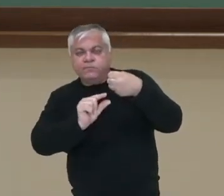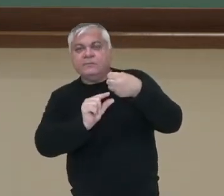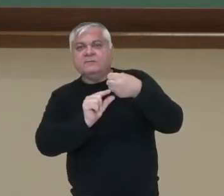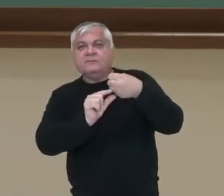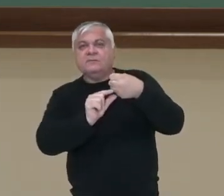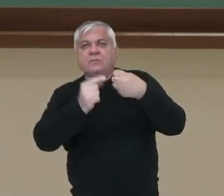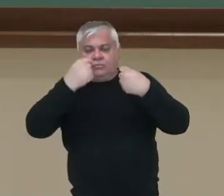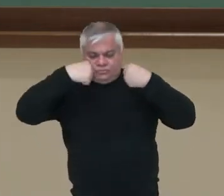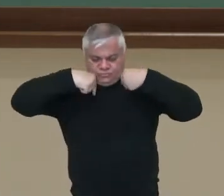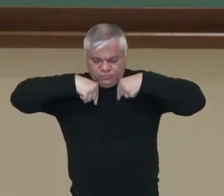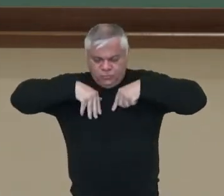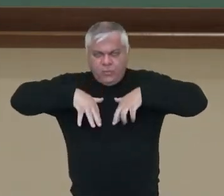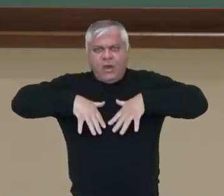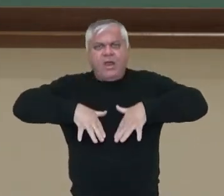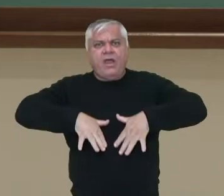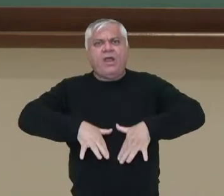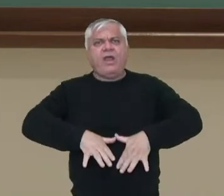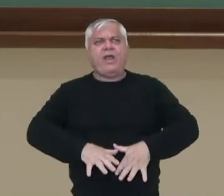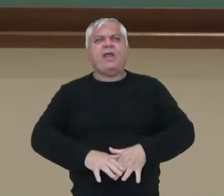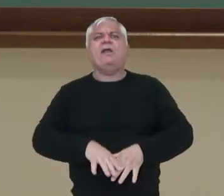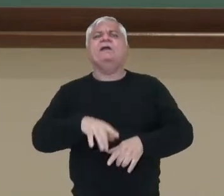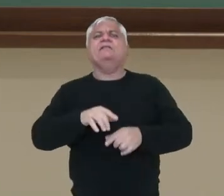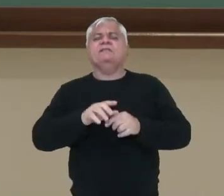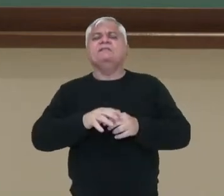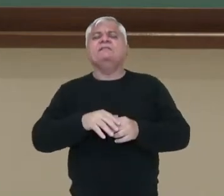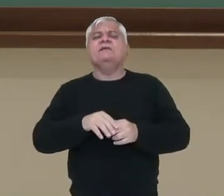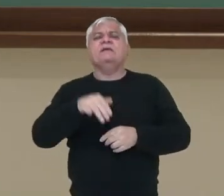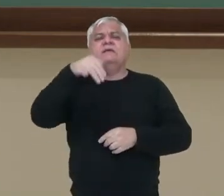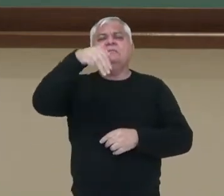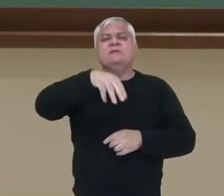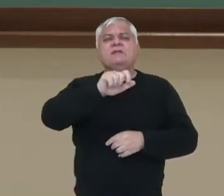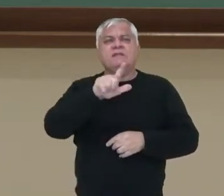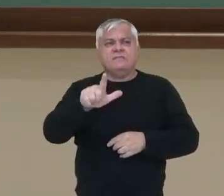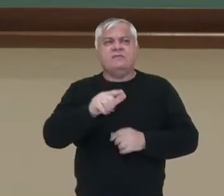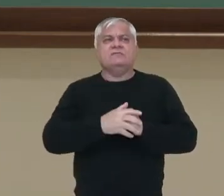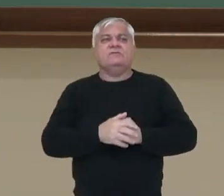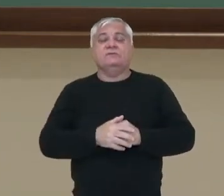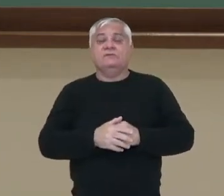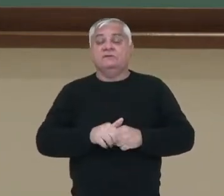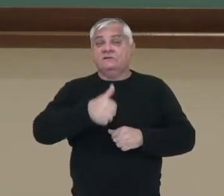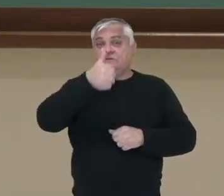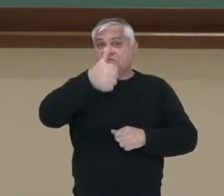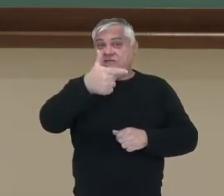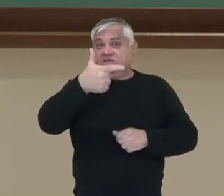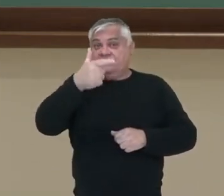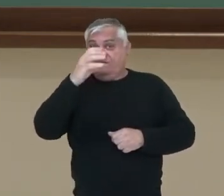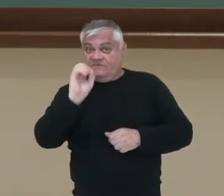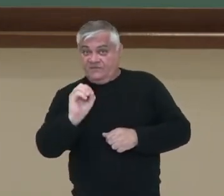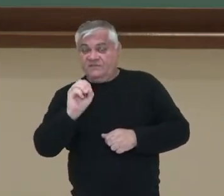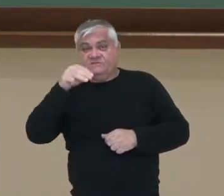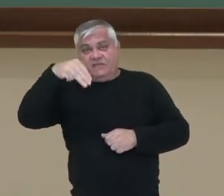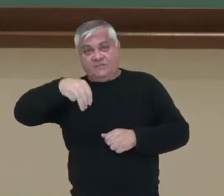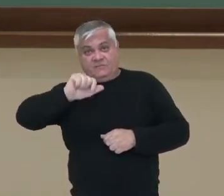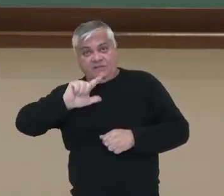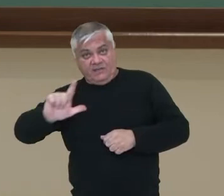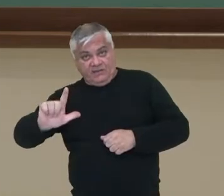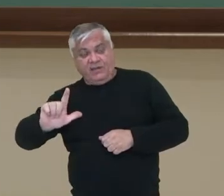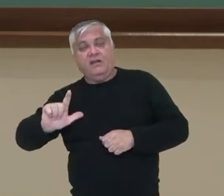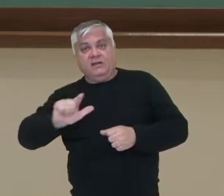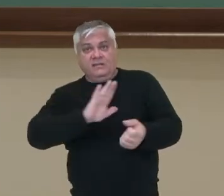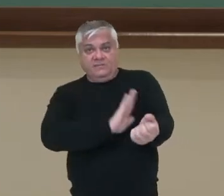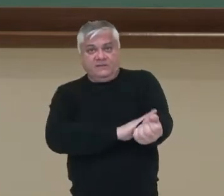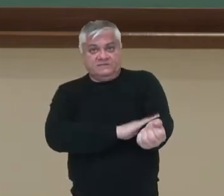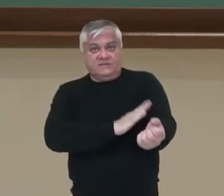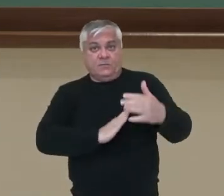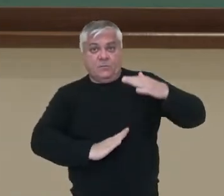o corpo todo, ela é medida em milímetros de mercúrio. Então são 120 milímetros de mercúrio a pressão